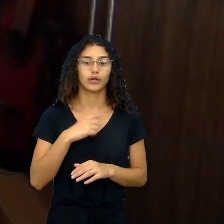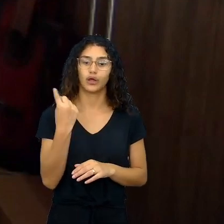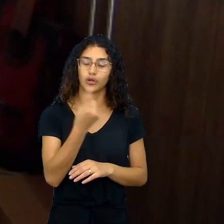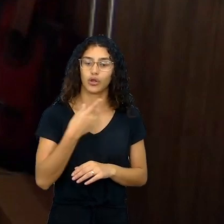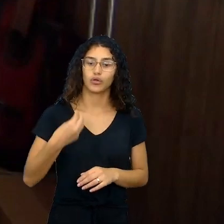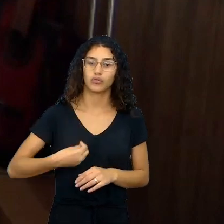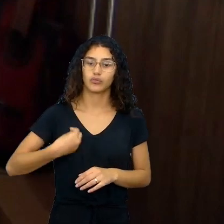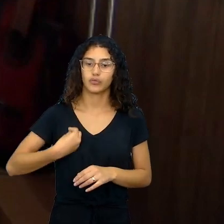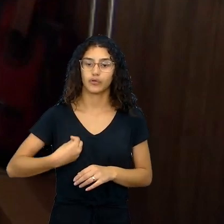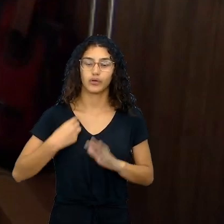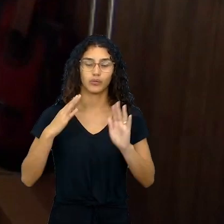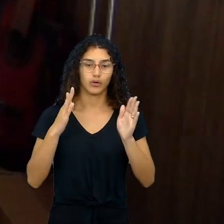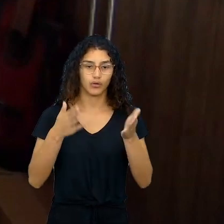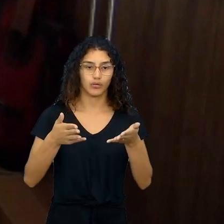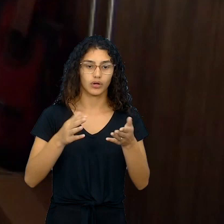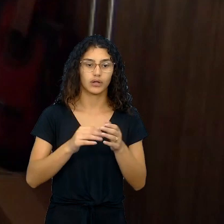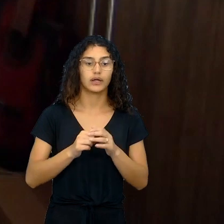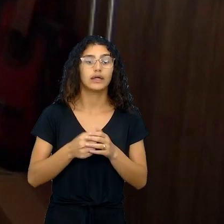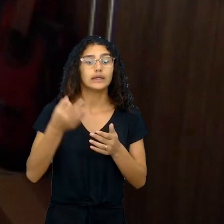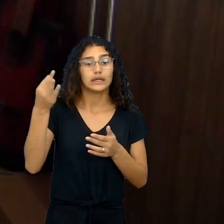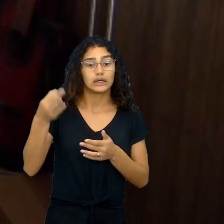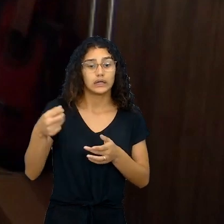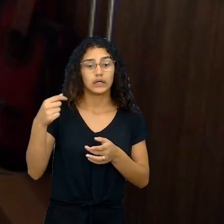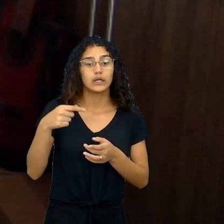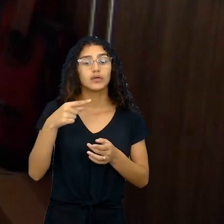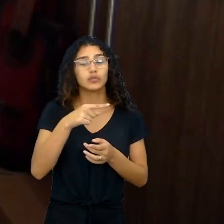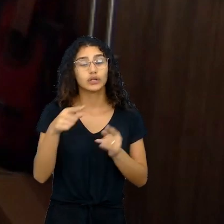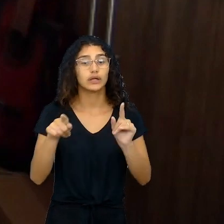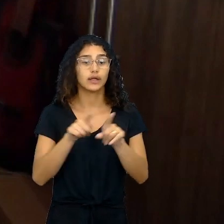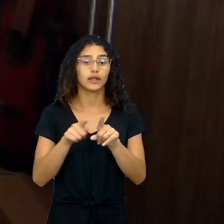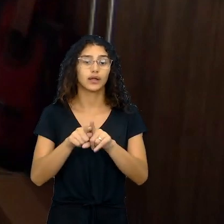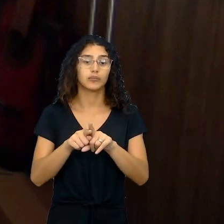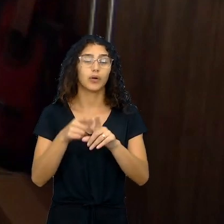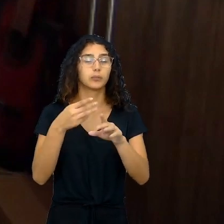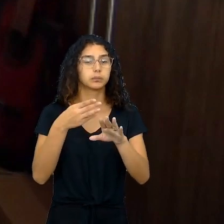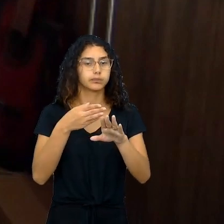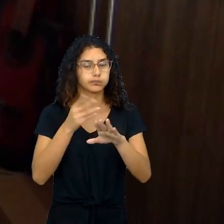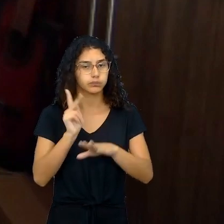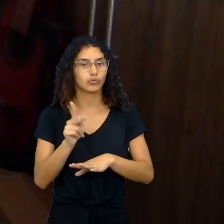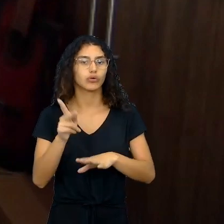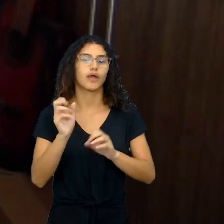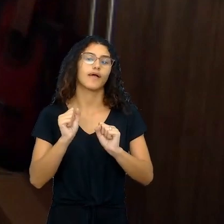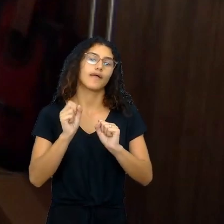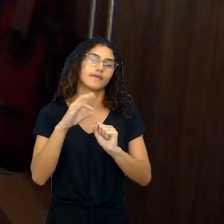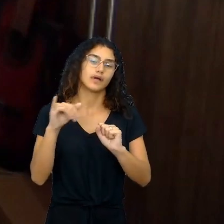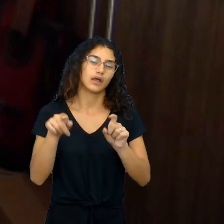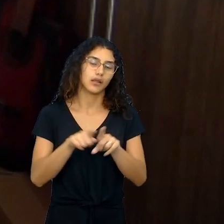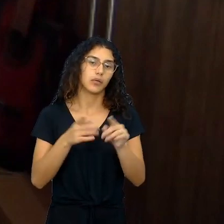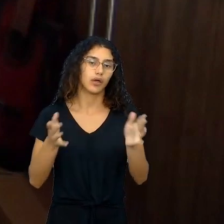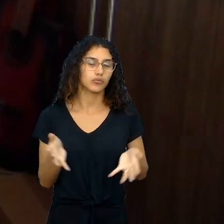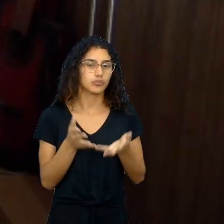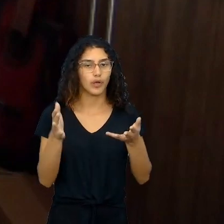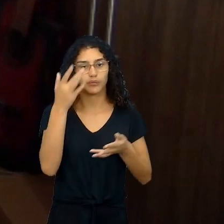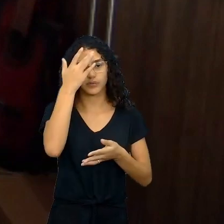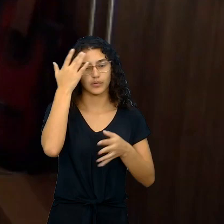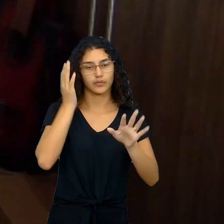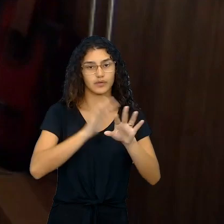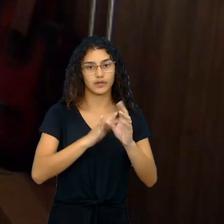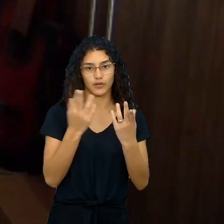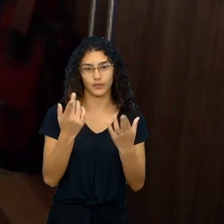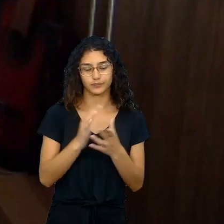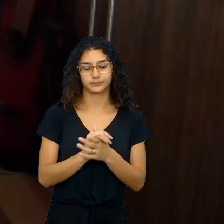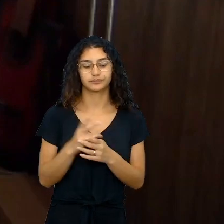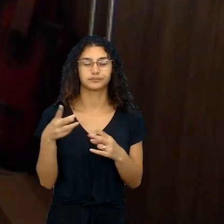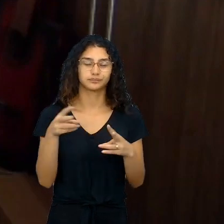está vivendo agora, né? E certamente a sua coerência, a sua persistência vai inspirar outras pessoas a fazer o mesmo. Às vezes